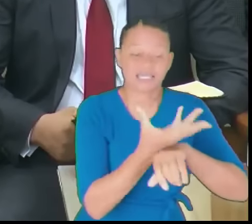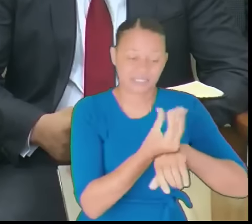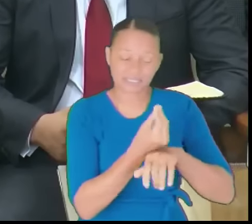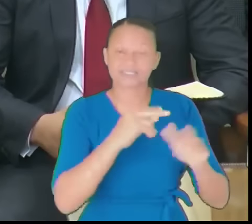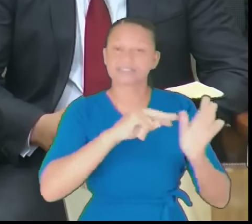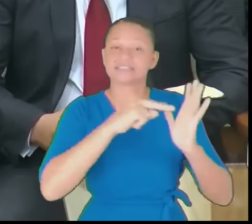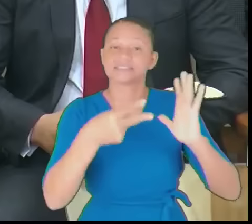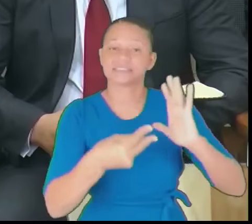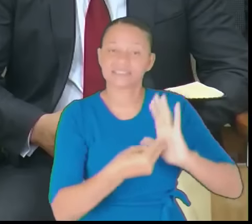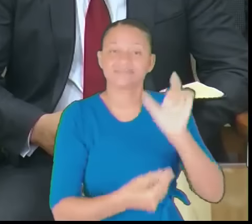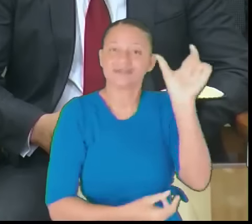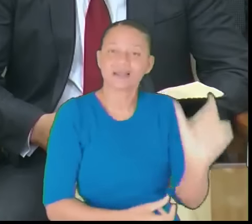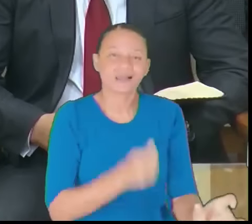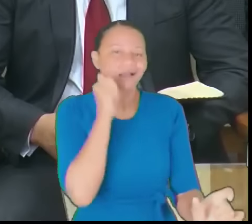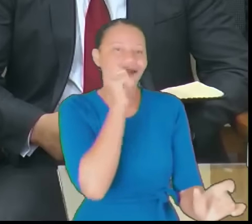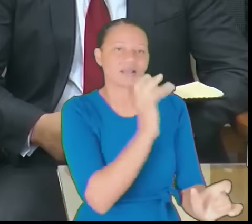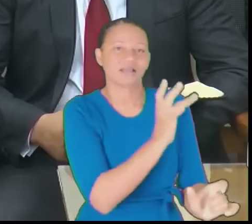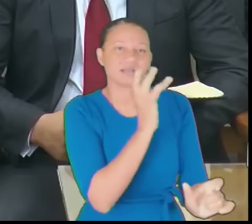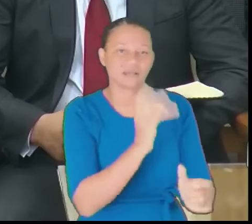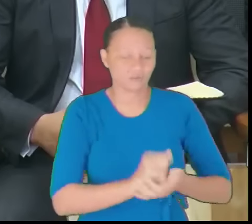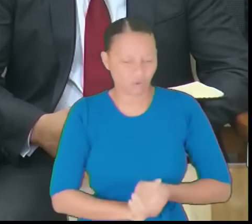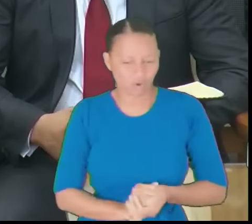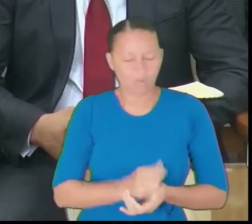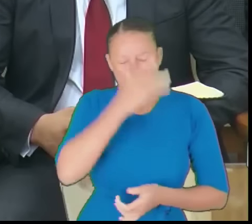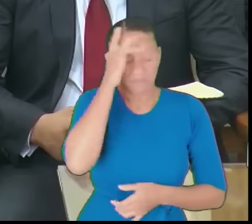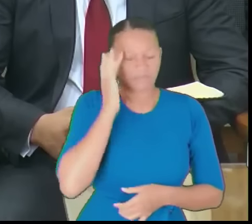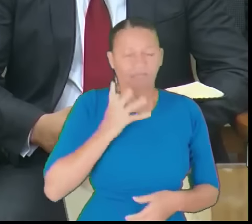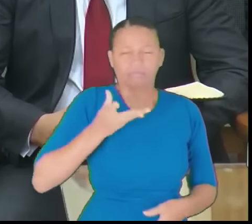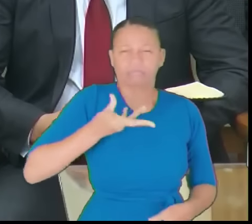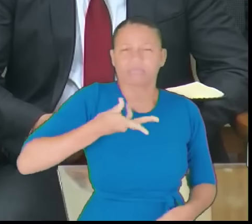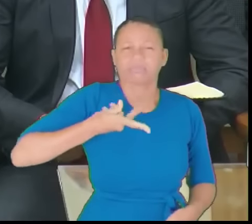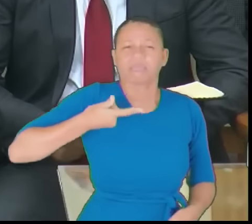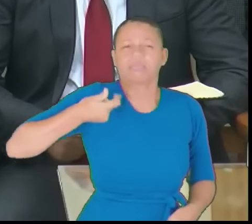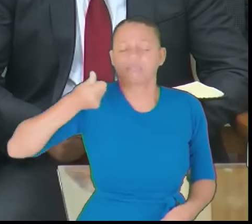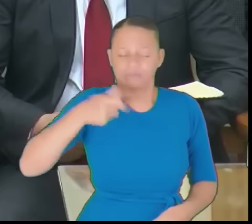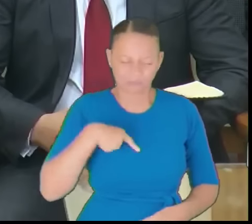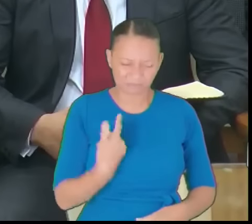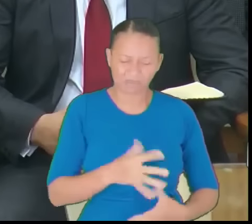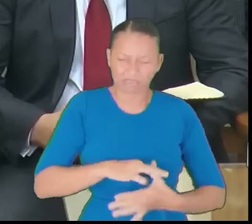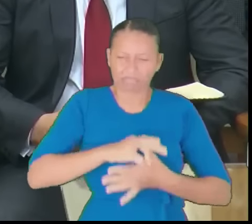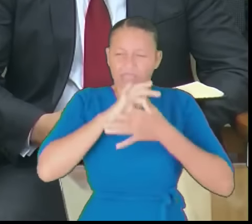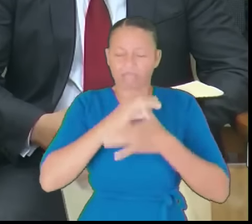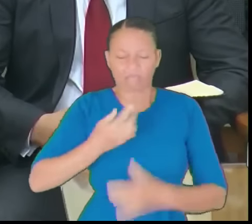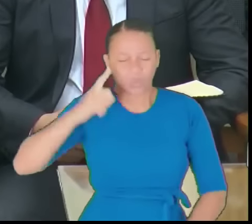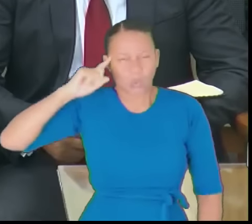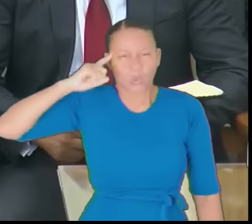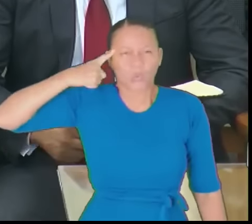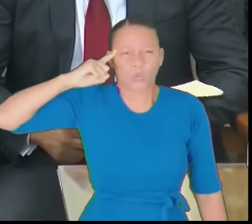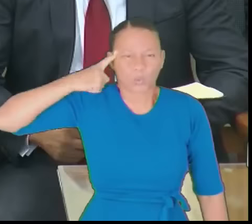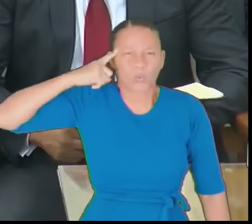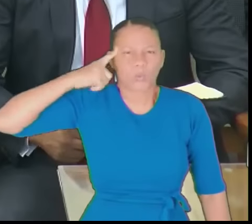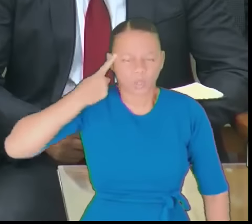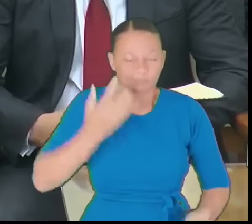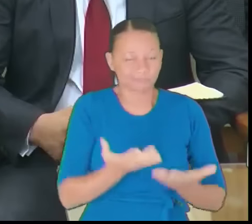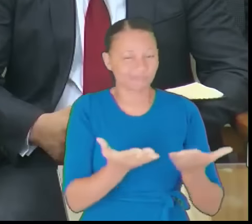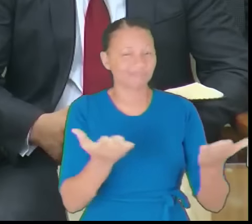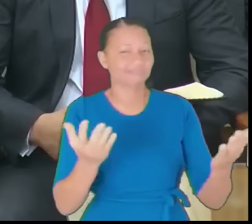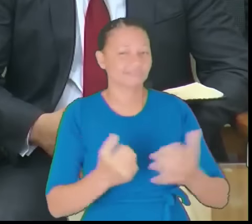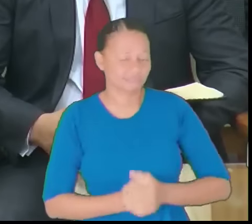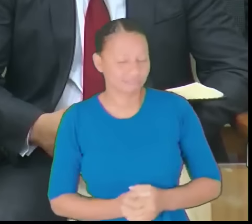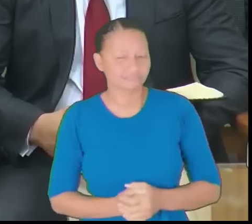lê esse capítulo na mão de um sensual, na mão de um carnal, não é?